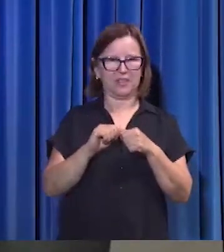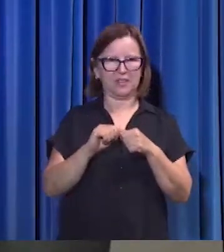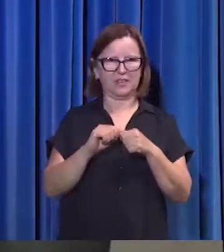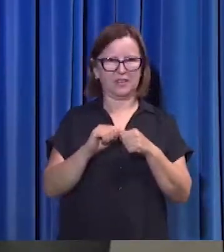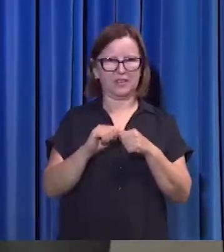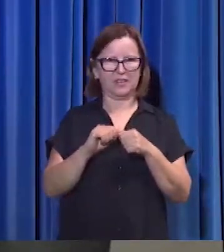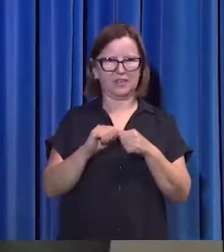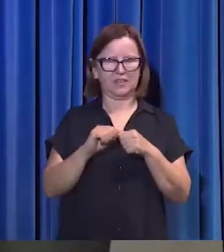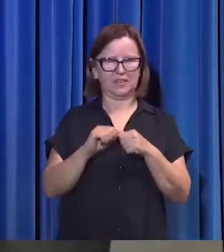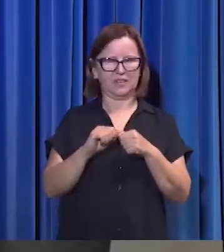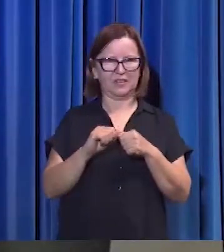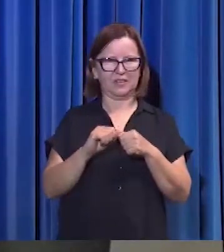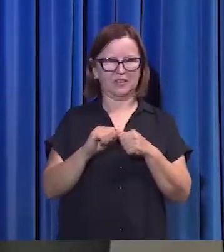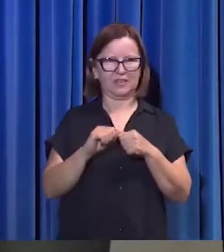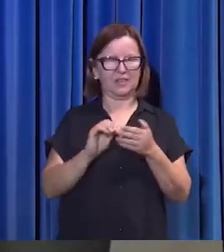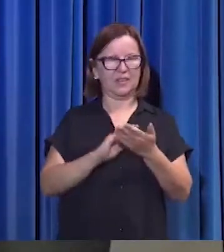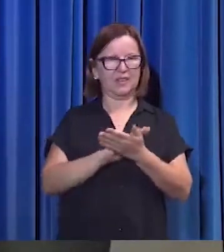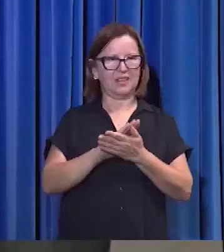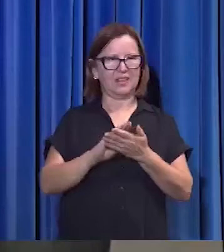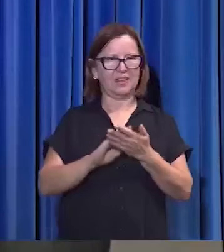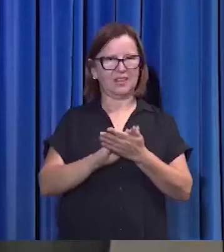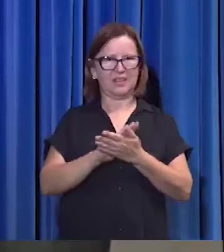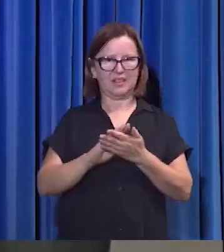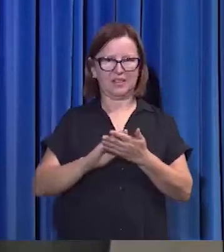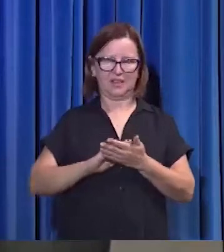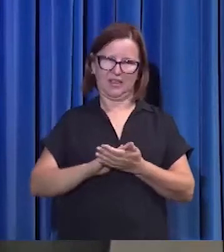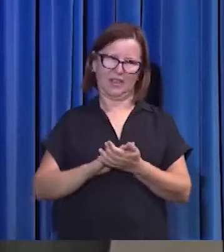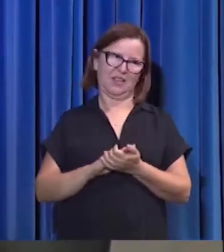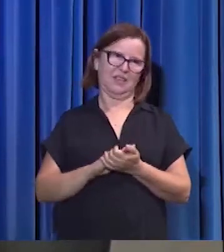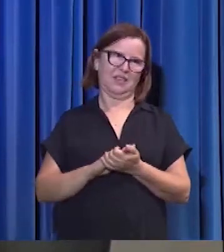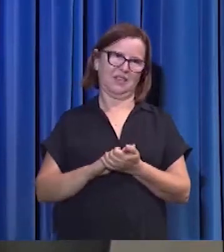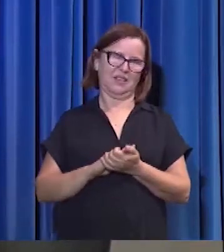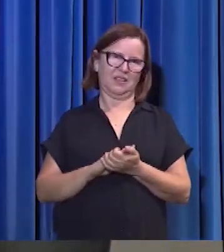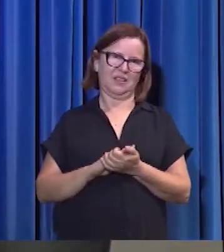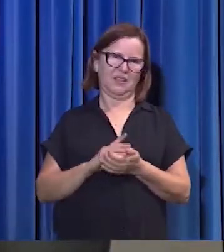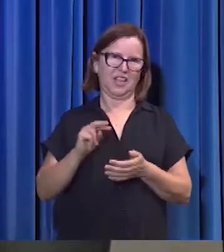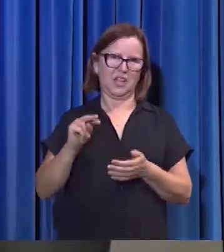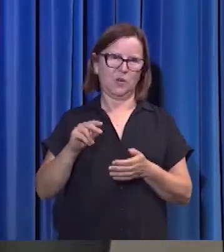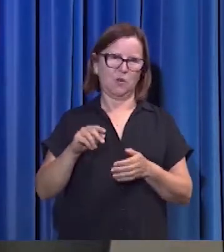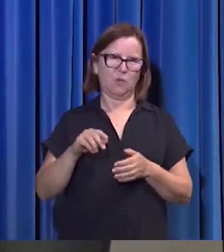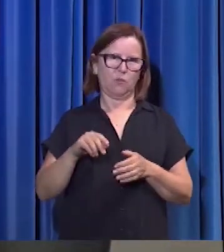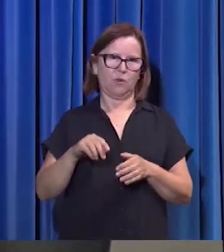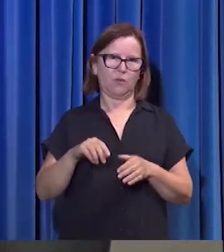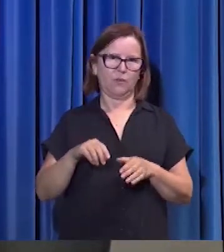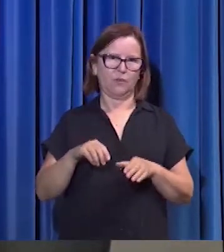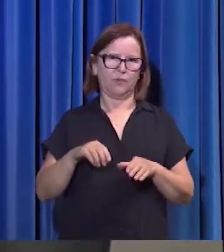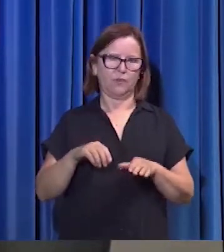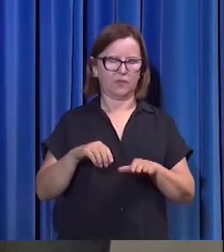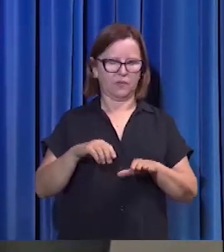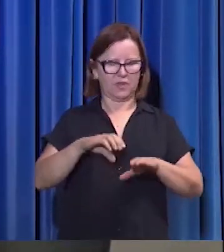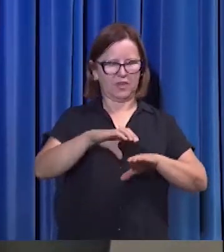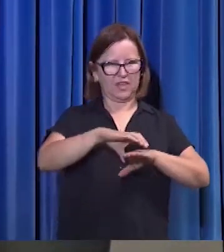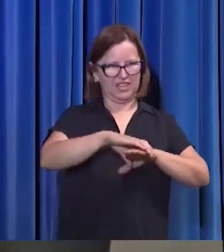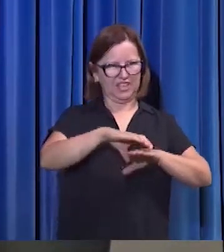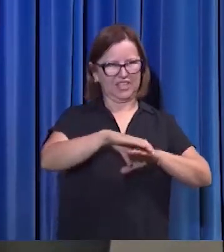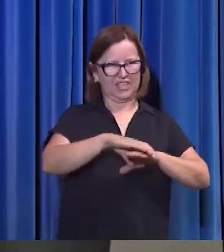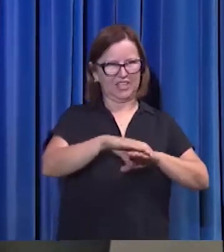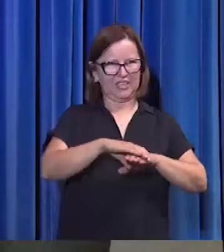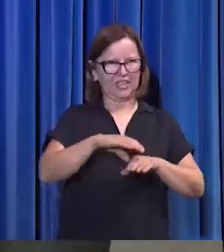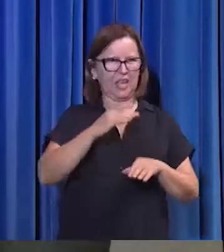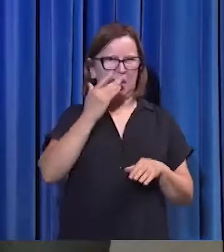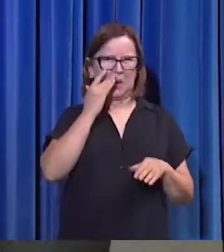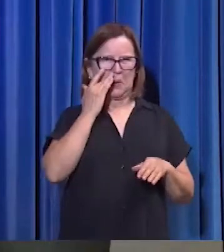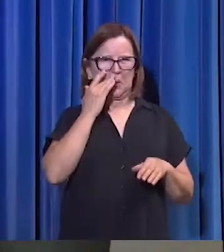do que fará um chinelo de ouro com um pé com reumatismo.